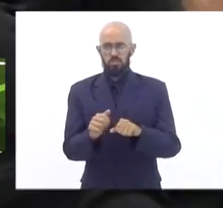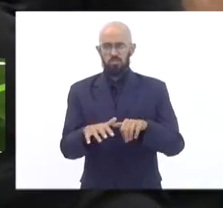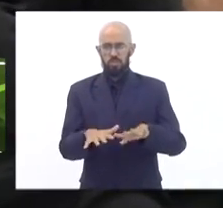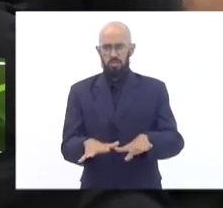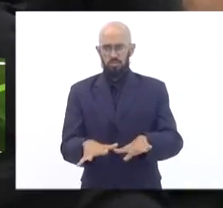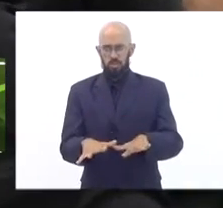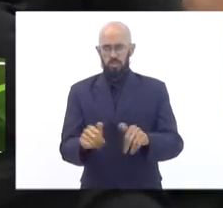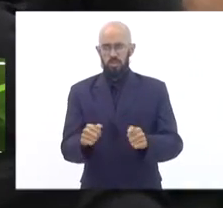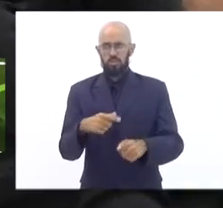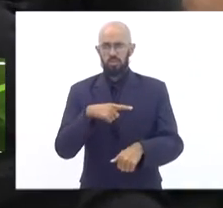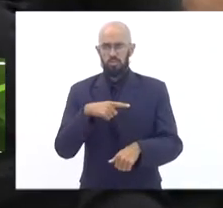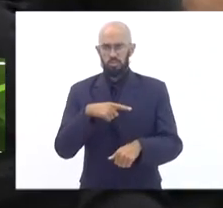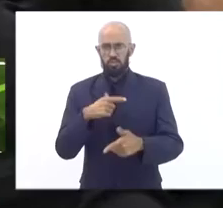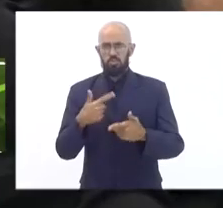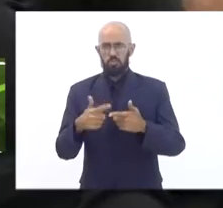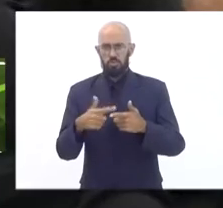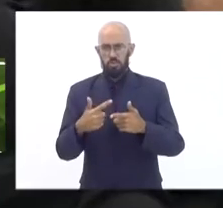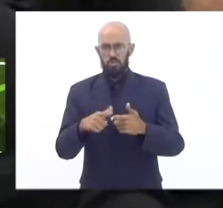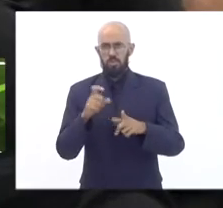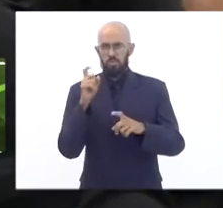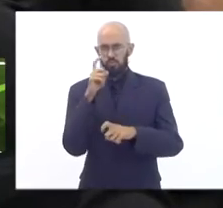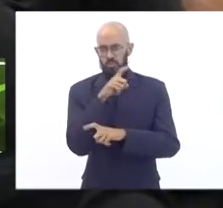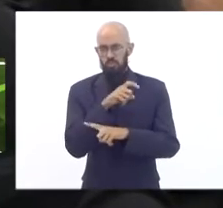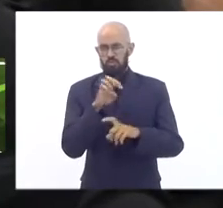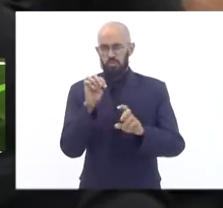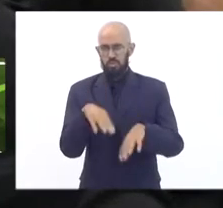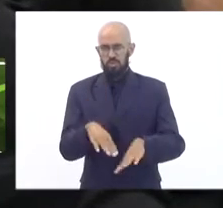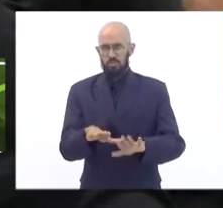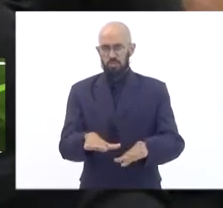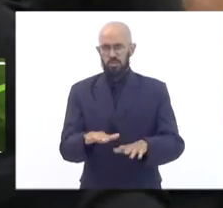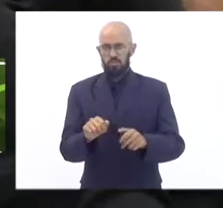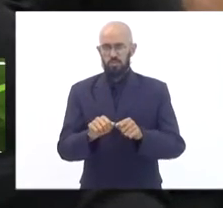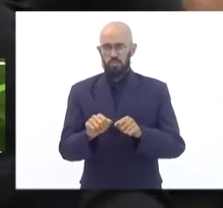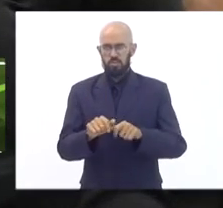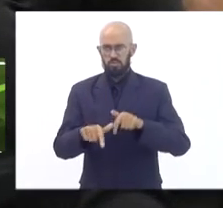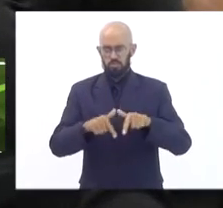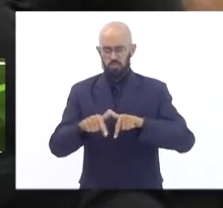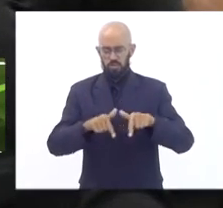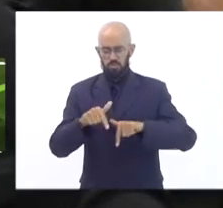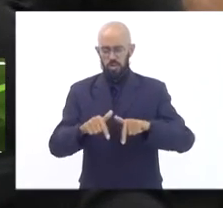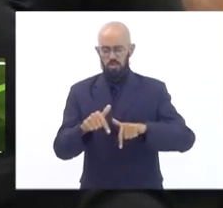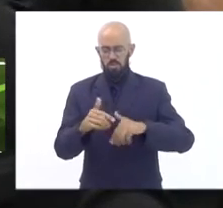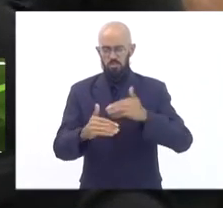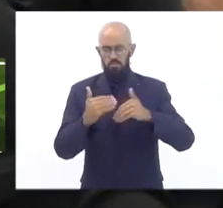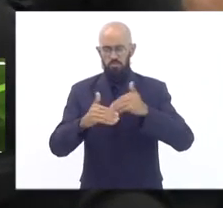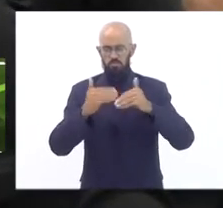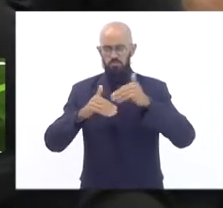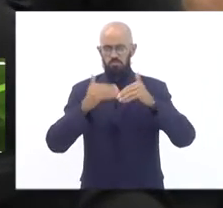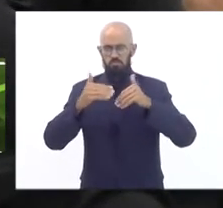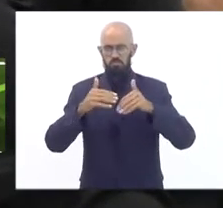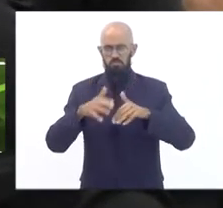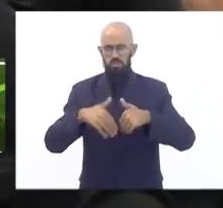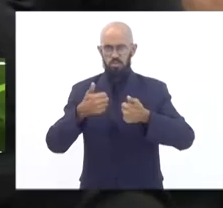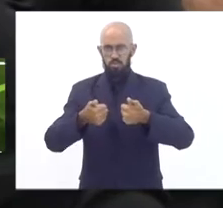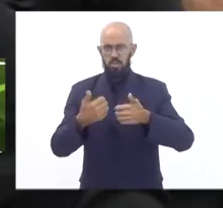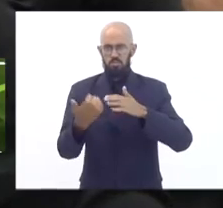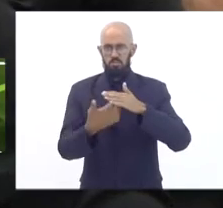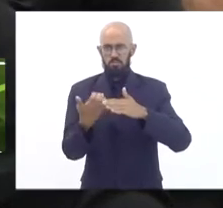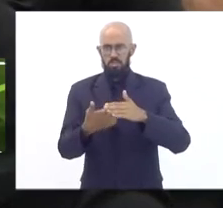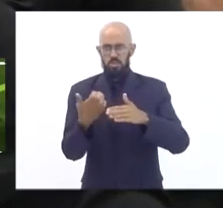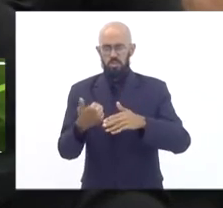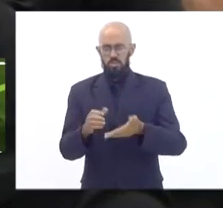situação difícil, sim, só que fazendo todo um trabalho, um esforço para reerguer a empresa, melhorando o nível de serviço,